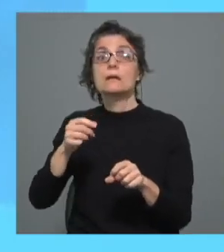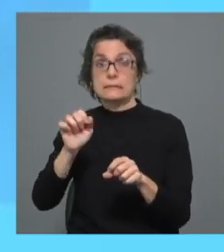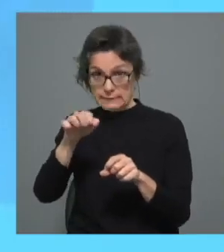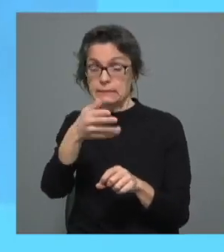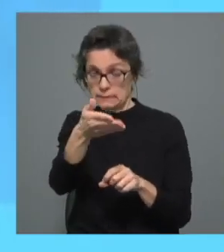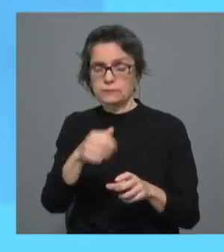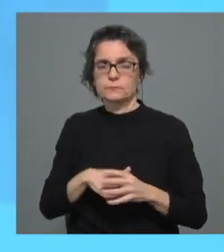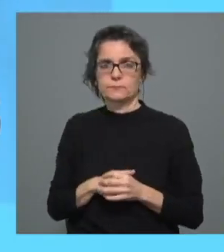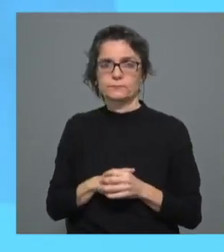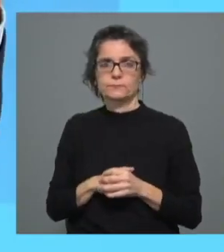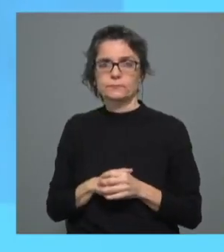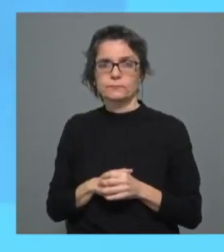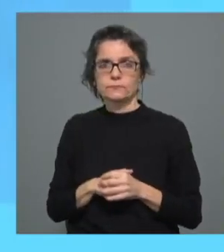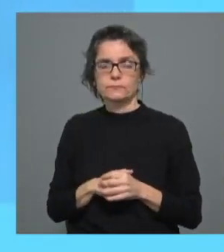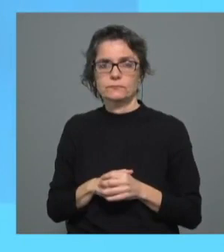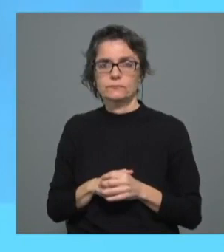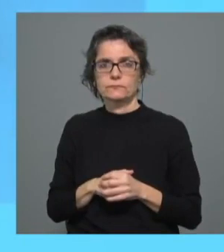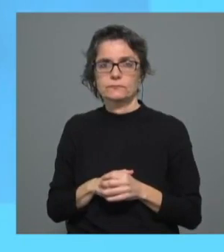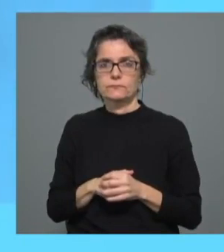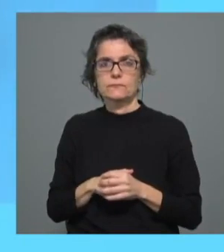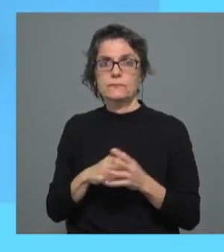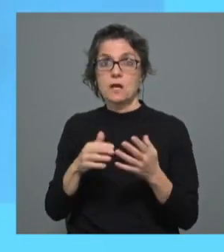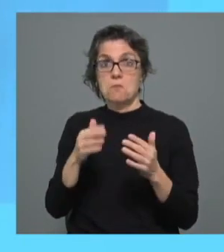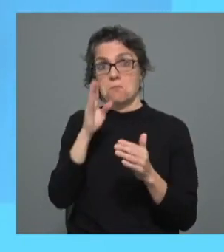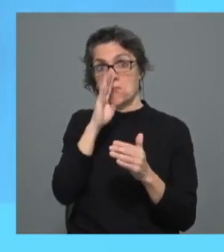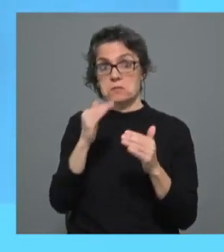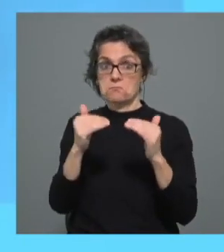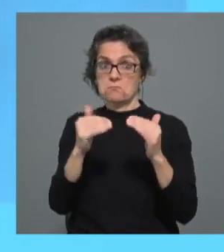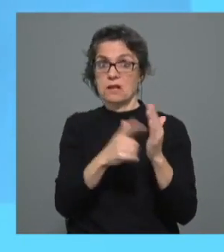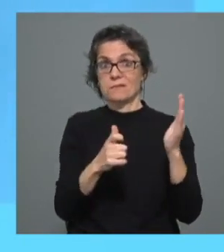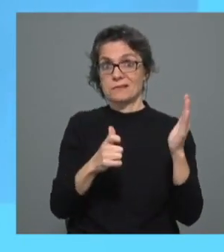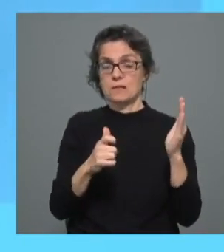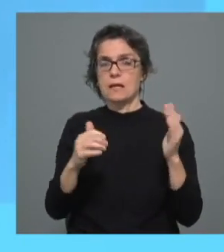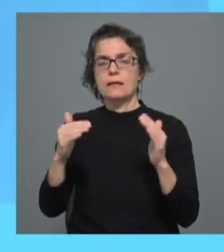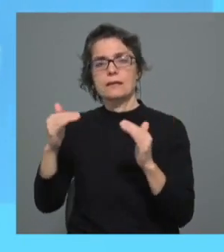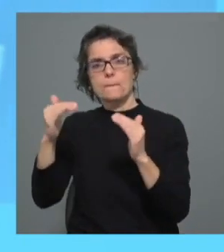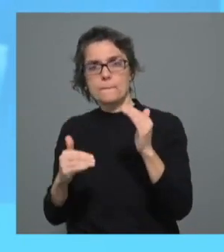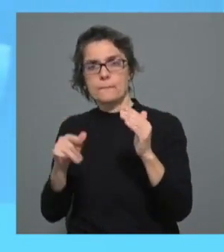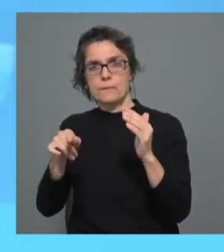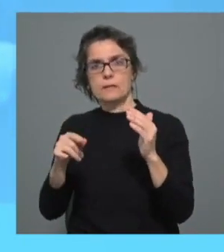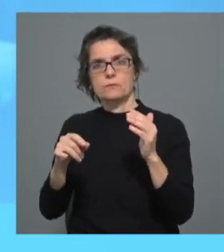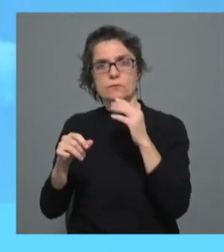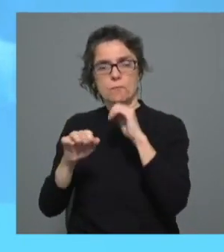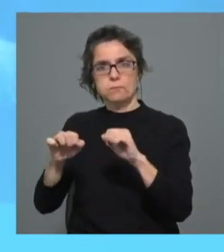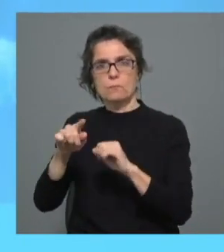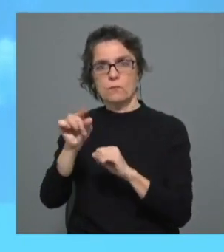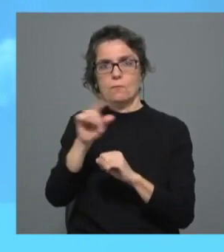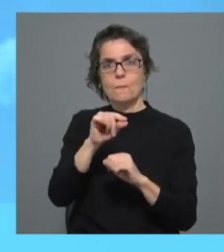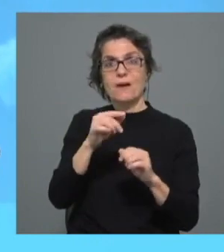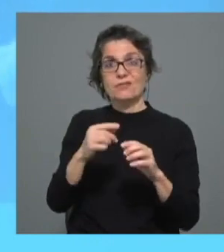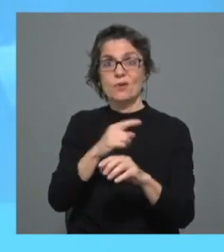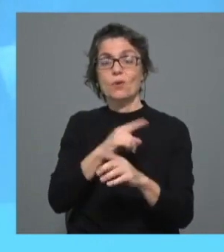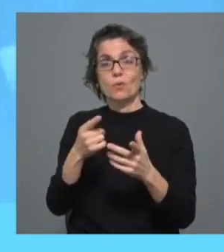ogivas? Sim. Numa situação estimada de paridade com os Estados Unidos. Tem menos ogivas, mas a situação, em termos de potencial, é